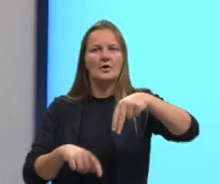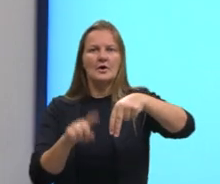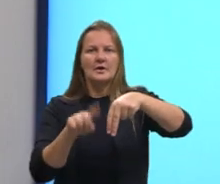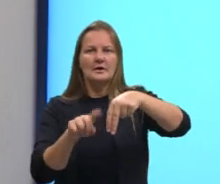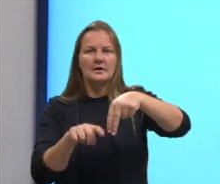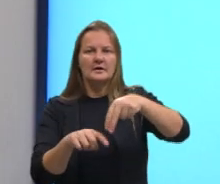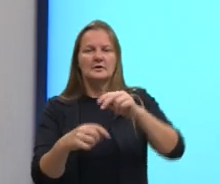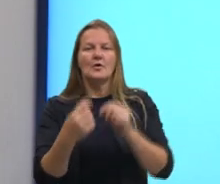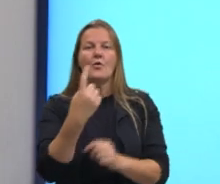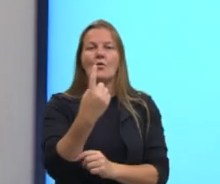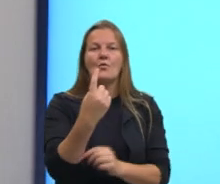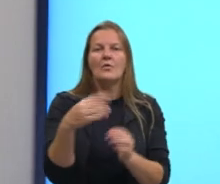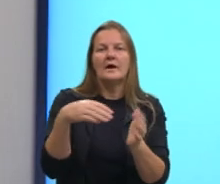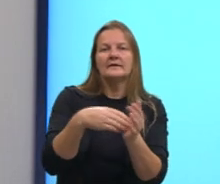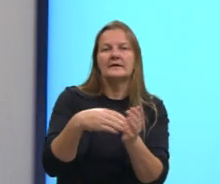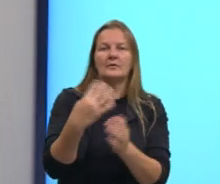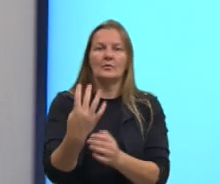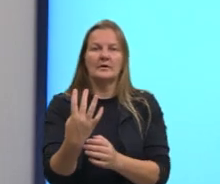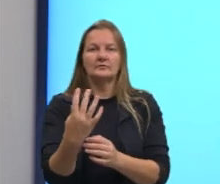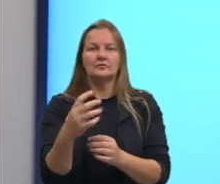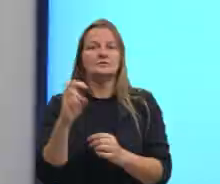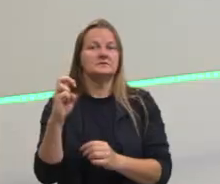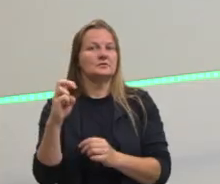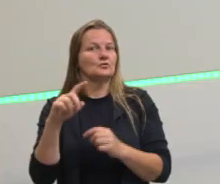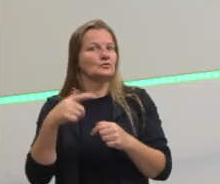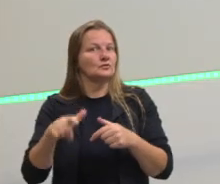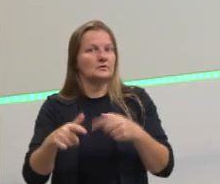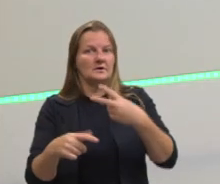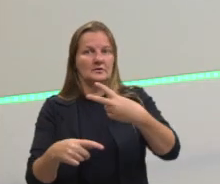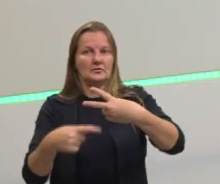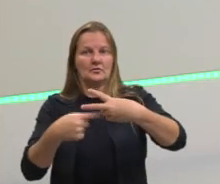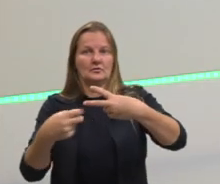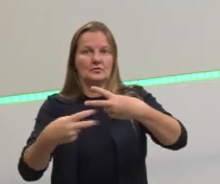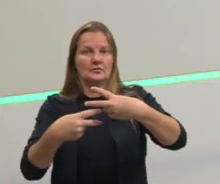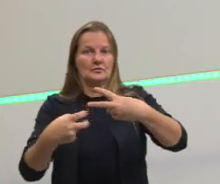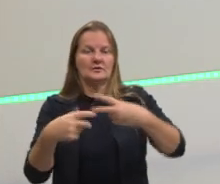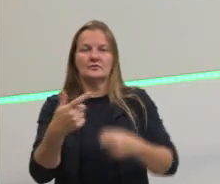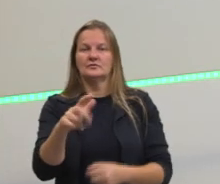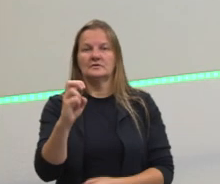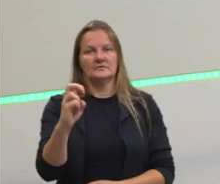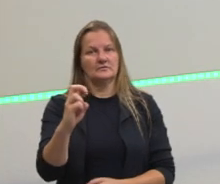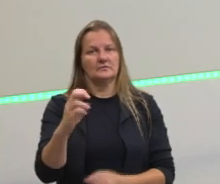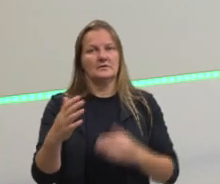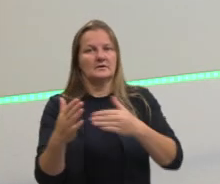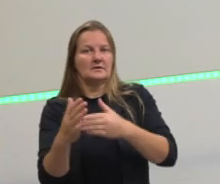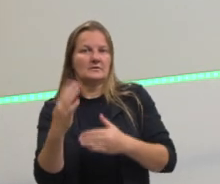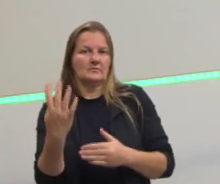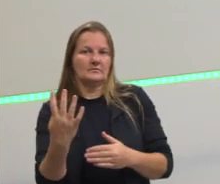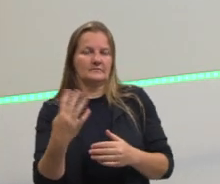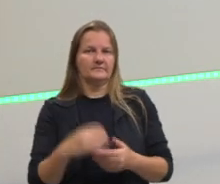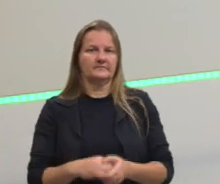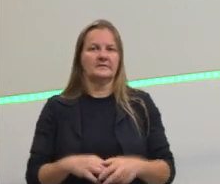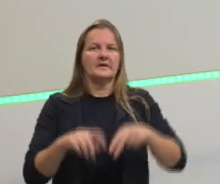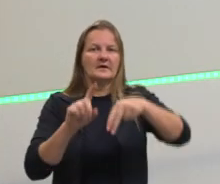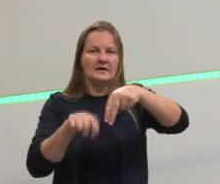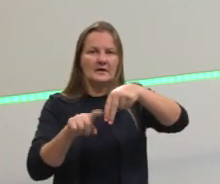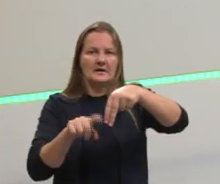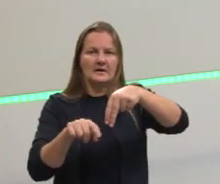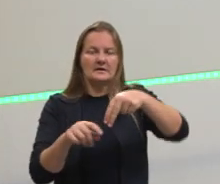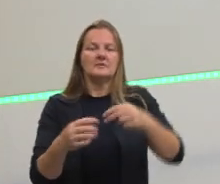comecem um vai até quatro não contemplou cinco porque eu sinto não tem o símbolo de igual o iene pertence aos